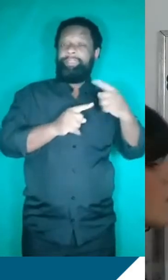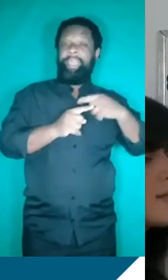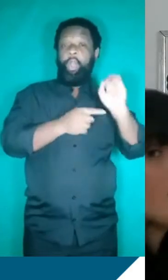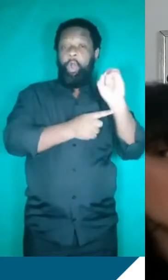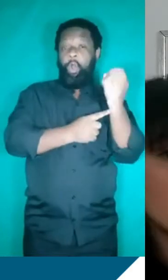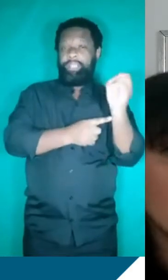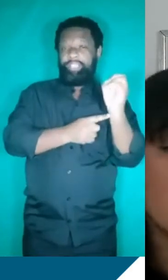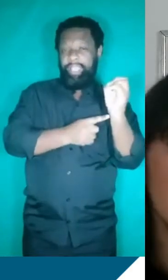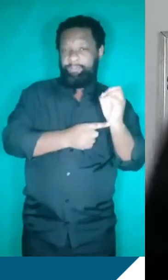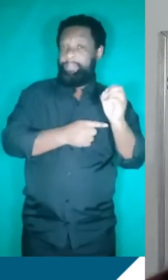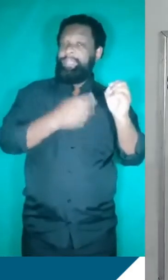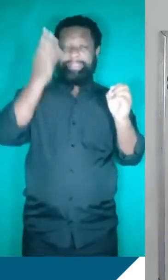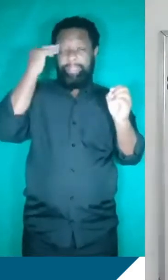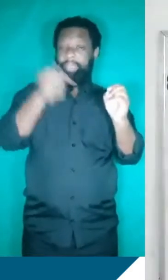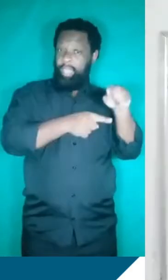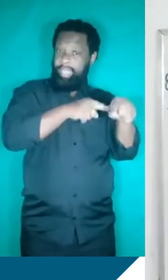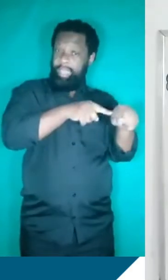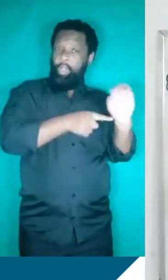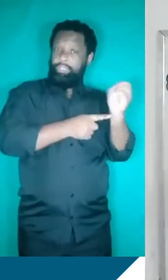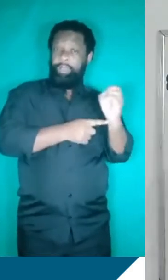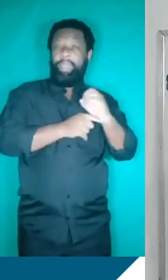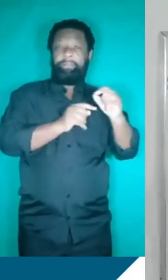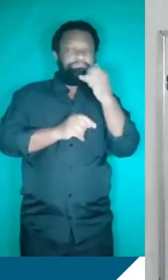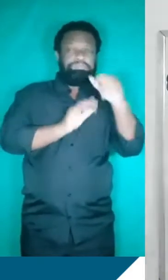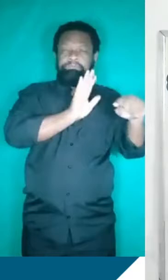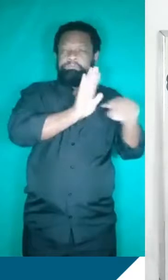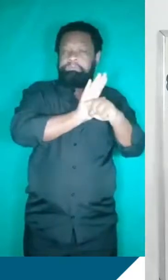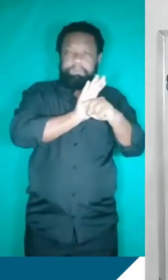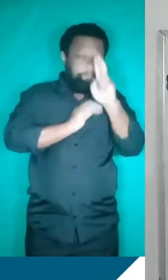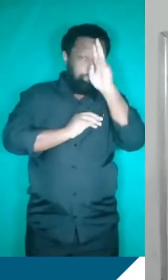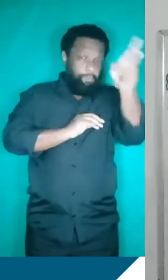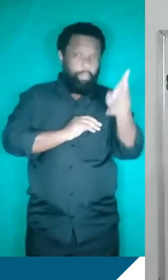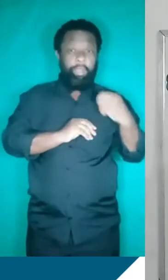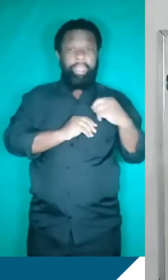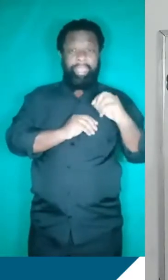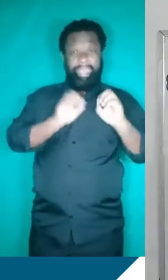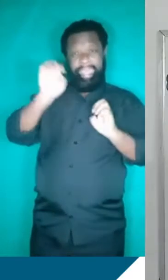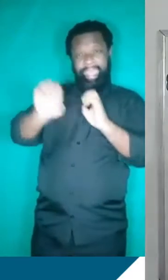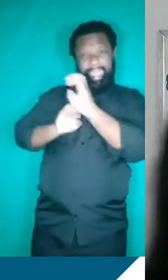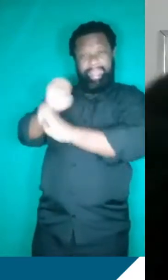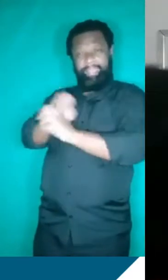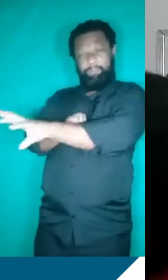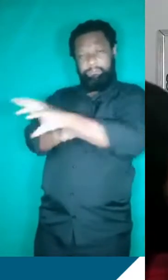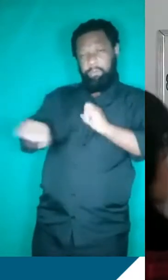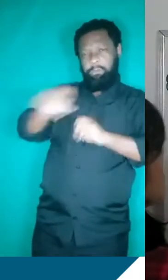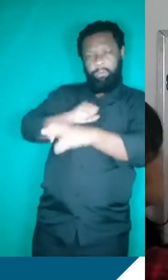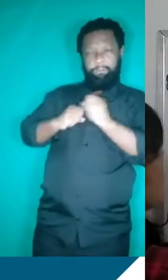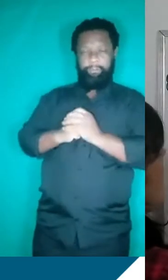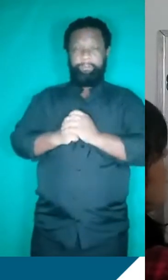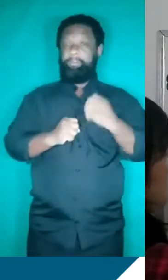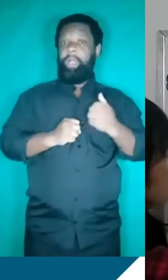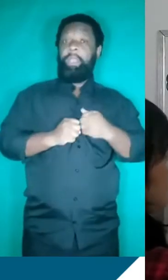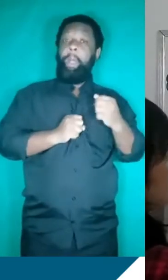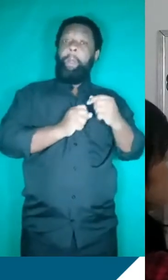oxigênio, e nós sabemos que o oxigênio ele é um elemento muito eletronegativo, então ele puxa muitos elétrons da ligação. Então aqui no oxigênio nós temos